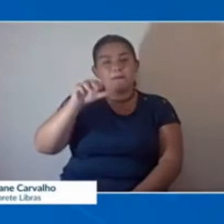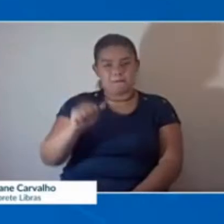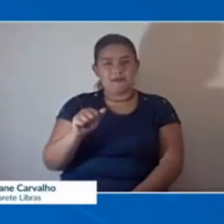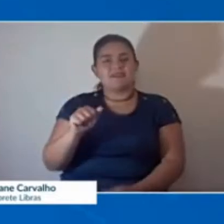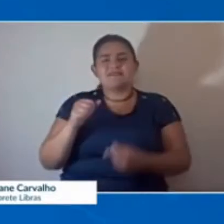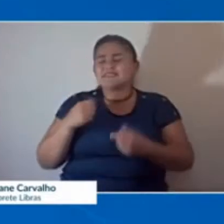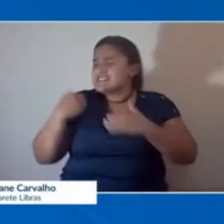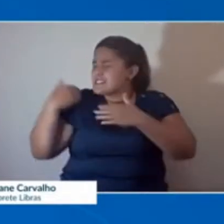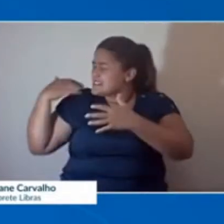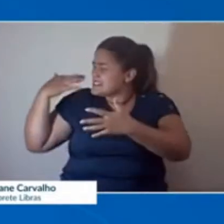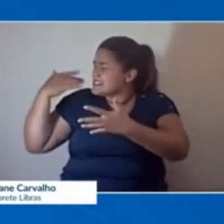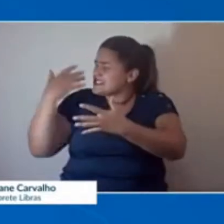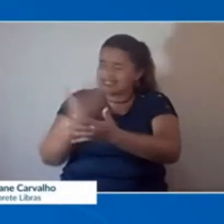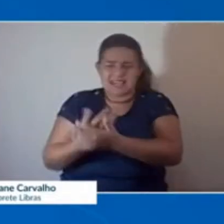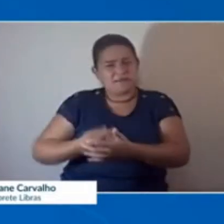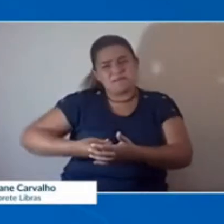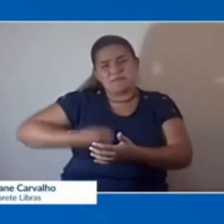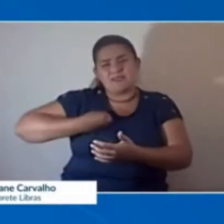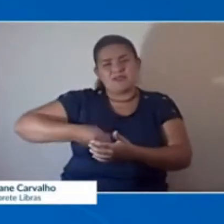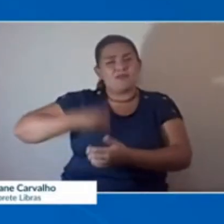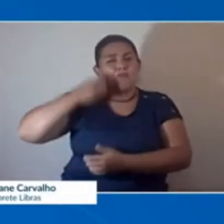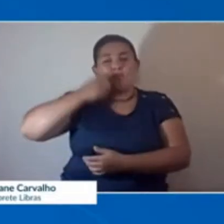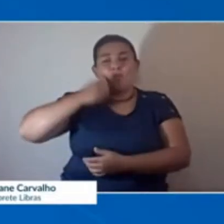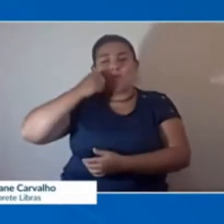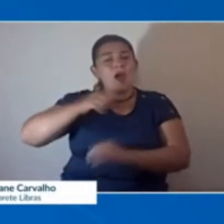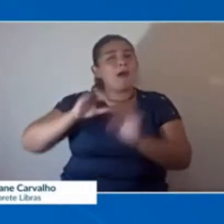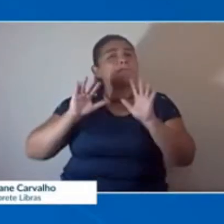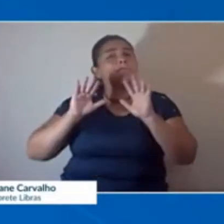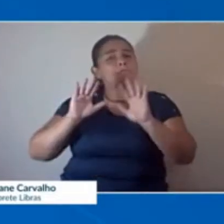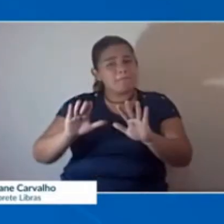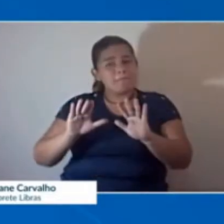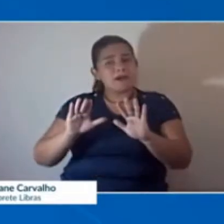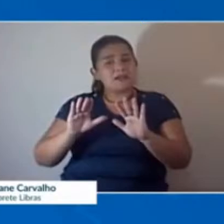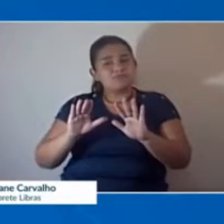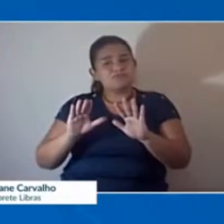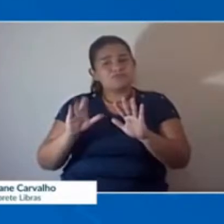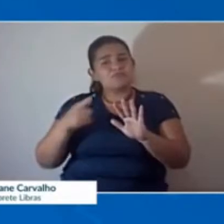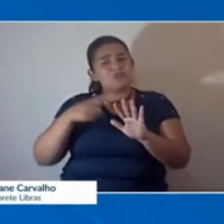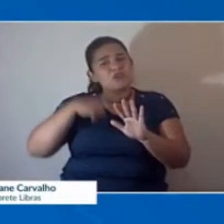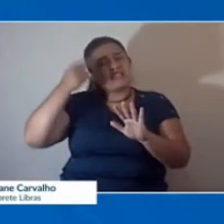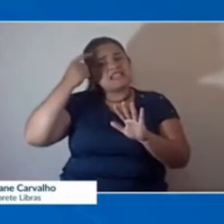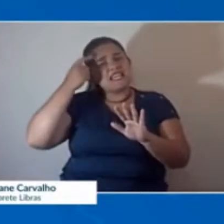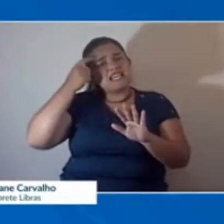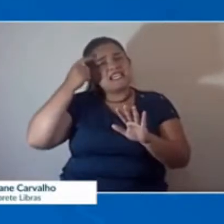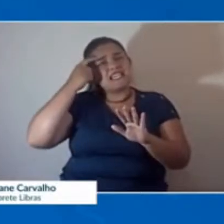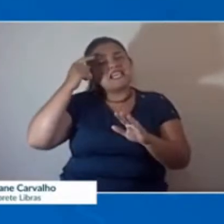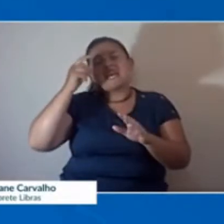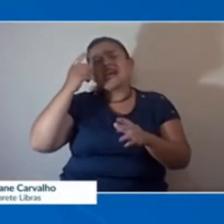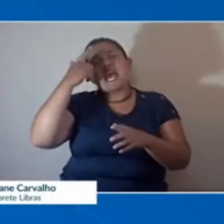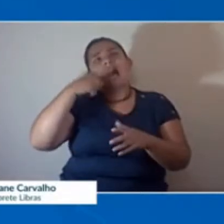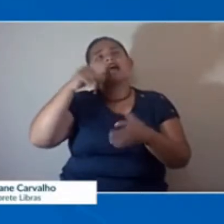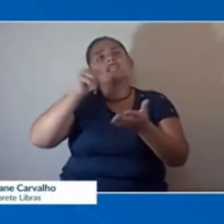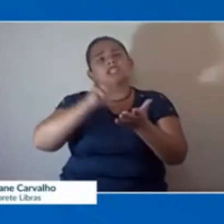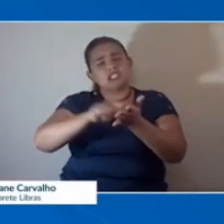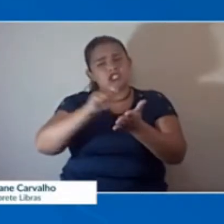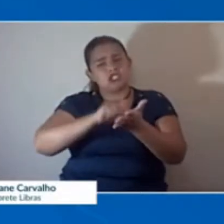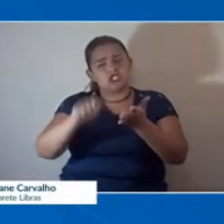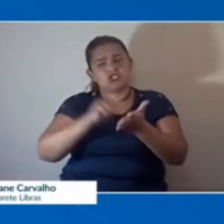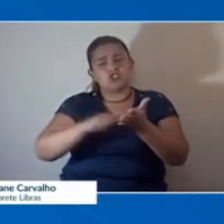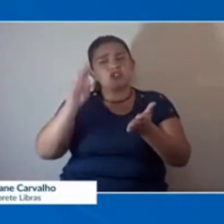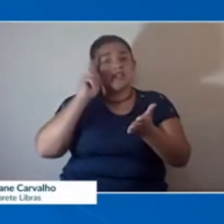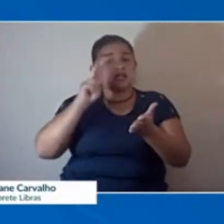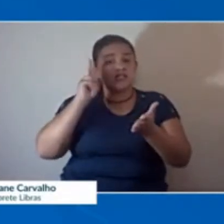sempre existiram e existem, só que a gente tem assim, a escrita, quem é que escreve a história do